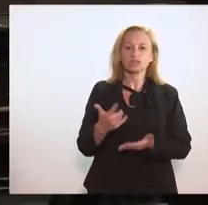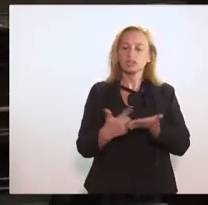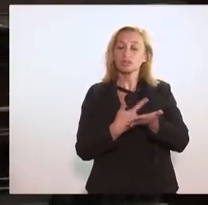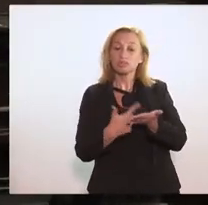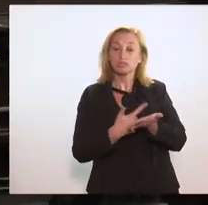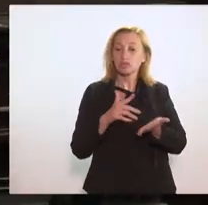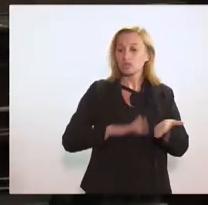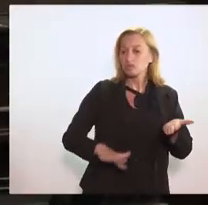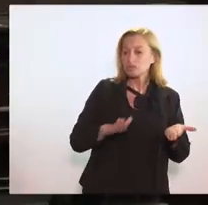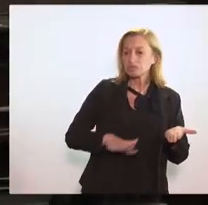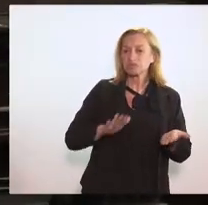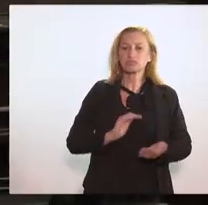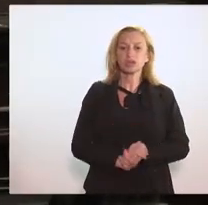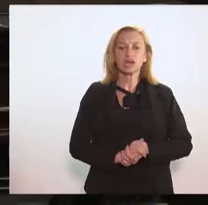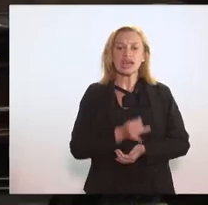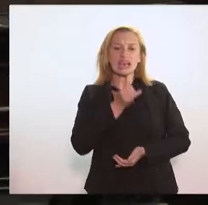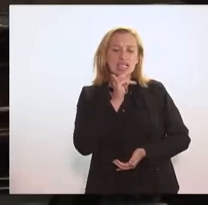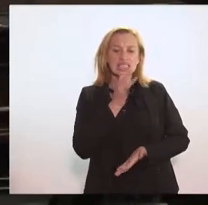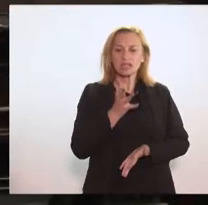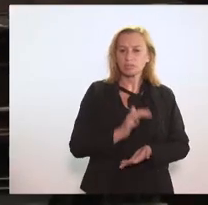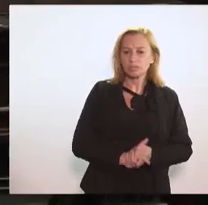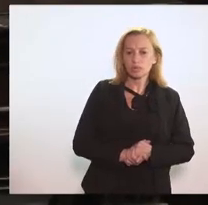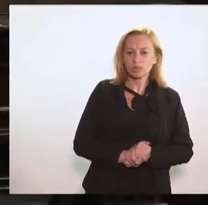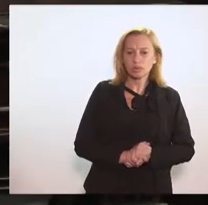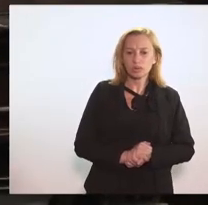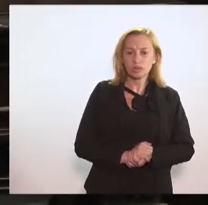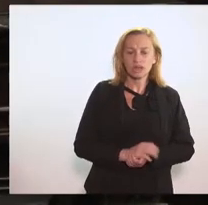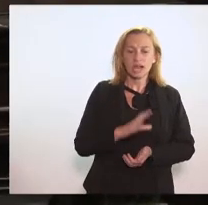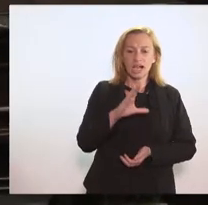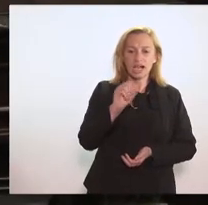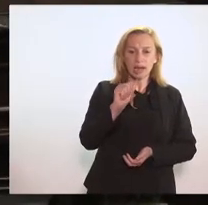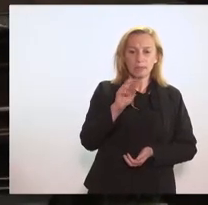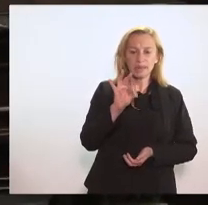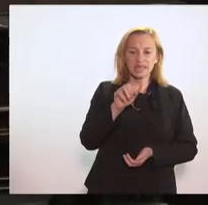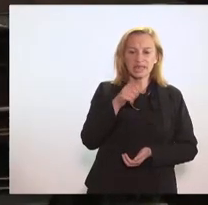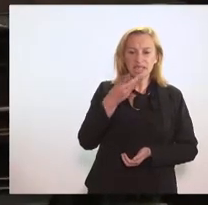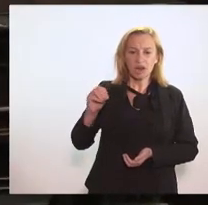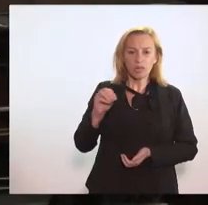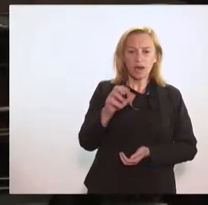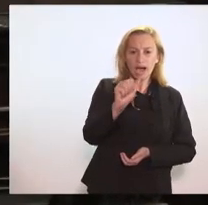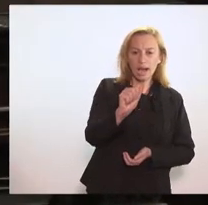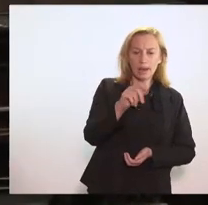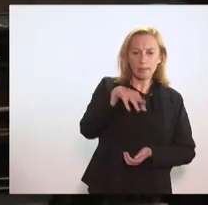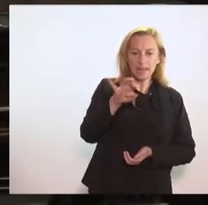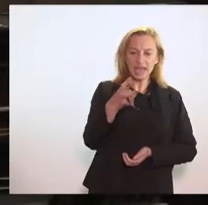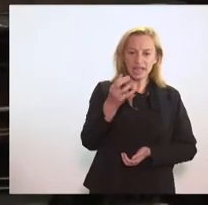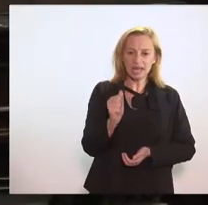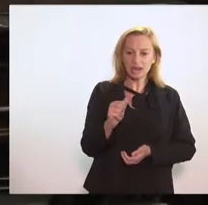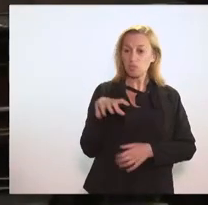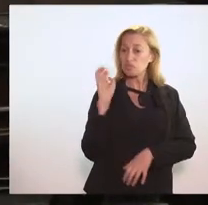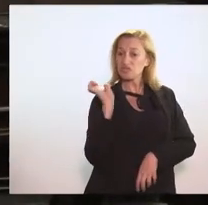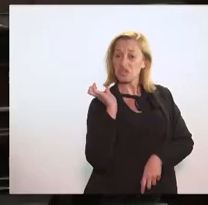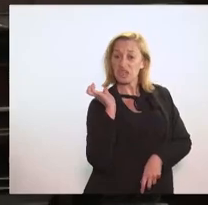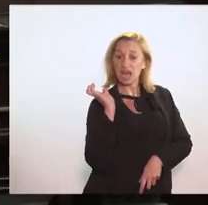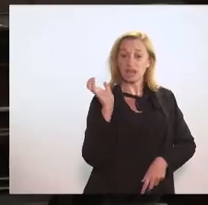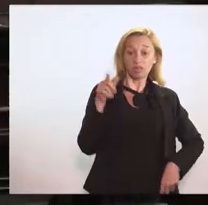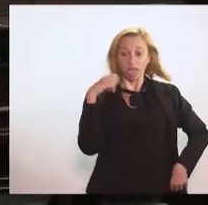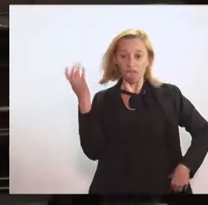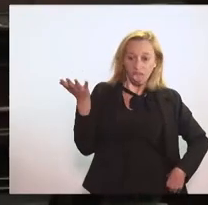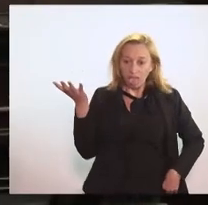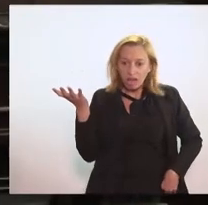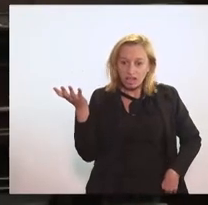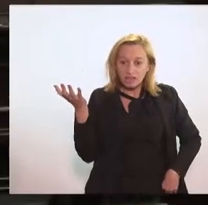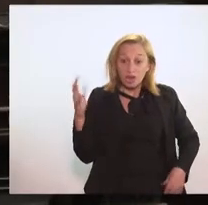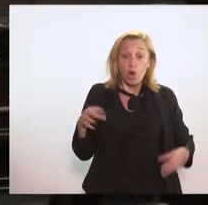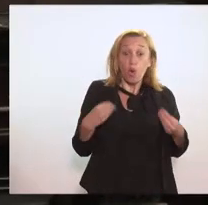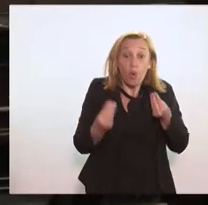transformadas como por exemplo faz bem o Capitão América se transformou numa translocada Então